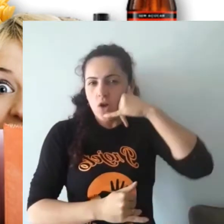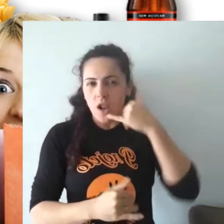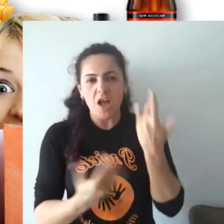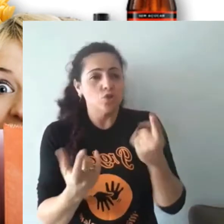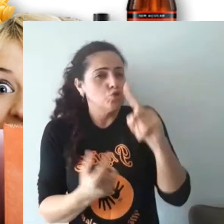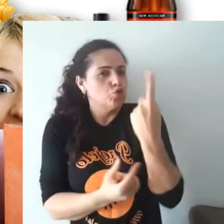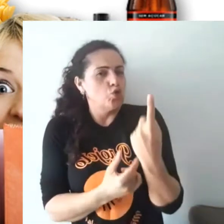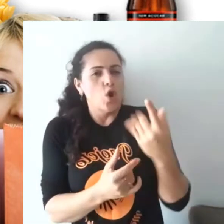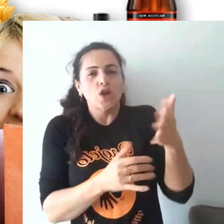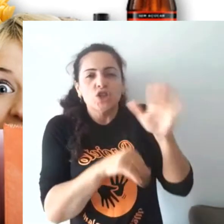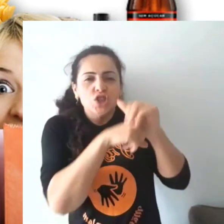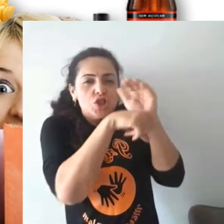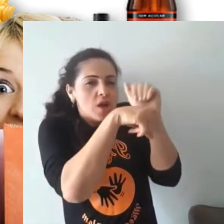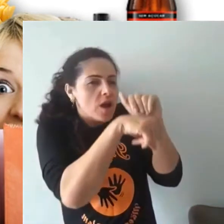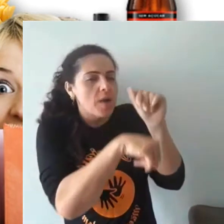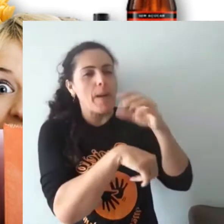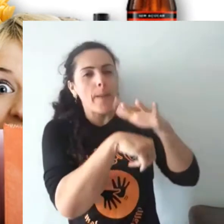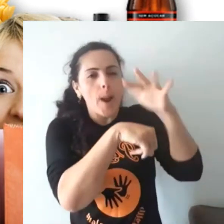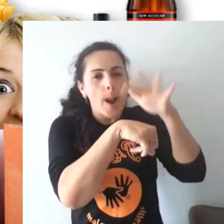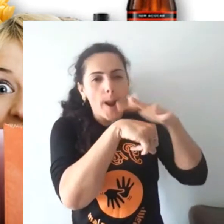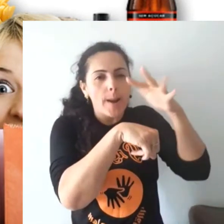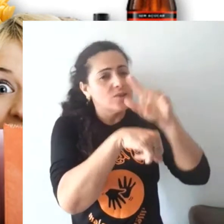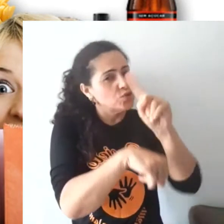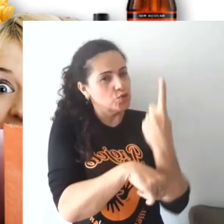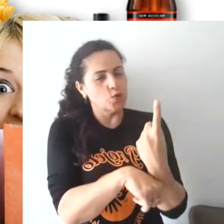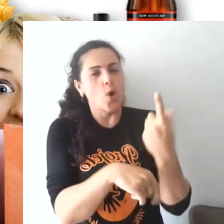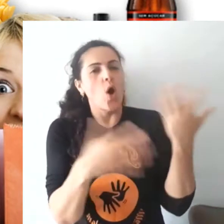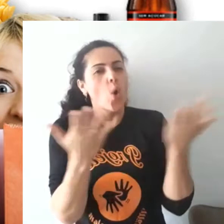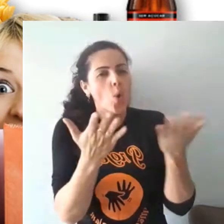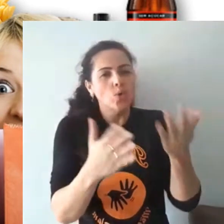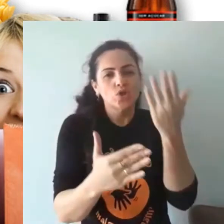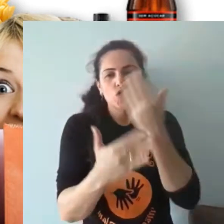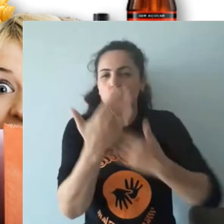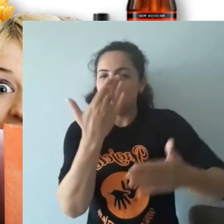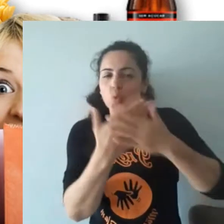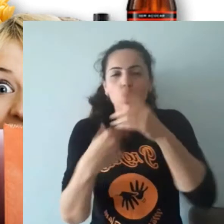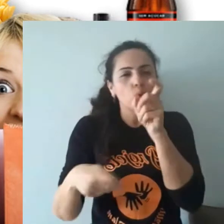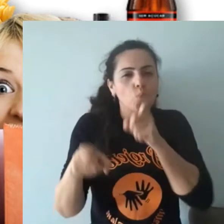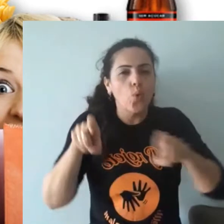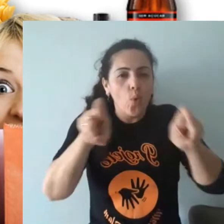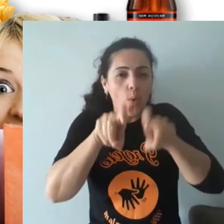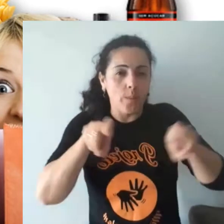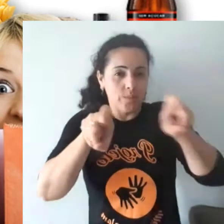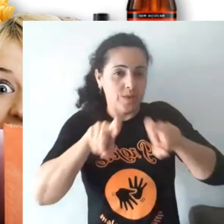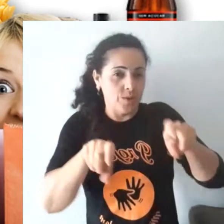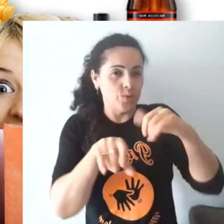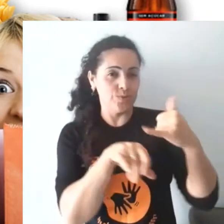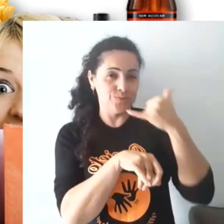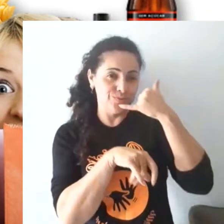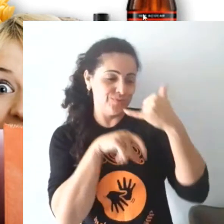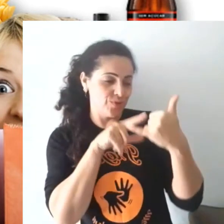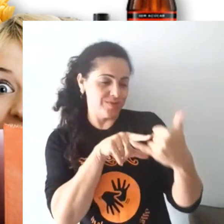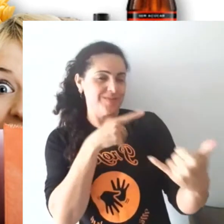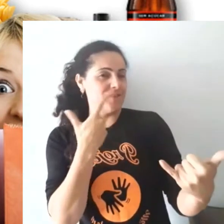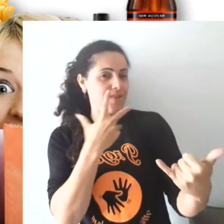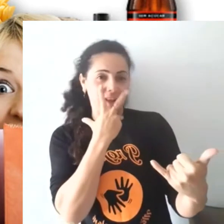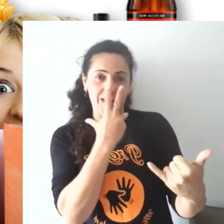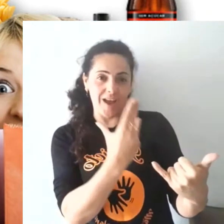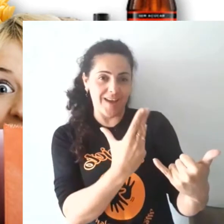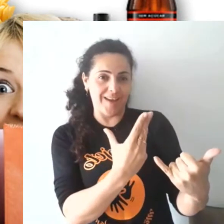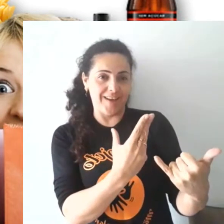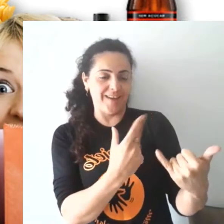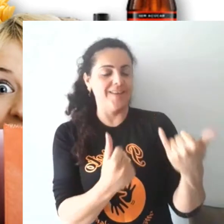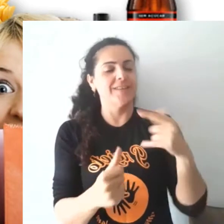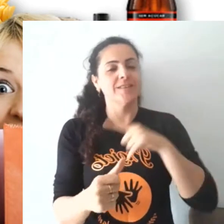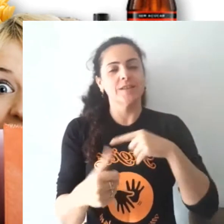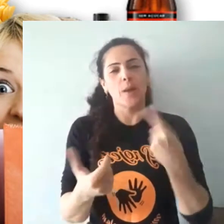Então o consumismo, ele é peça fundamental hoje no nosso capitalismo. A gente tem aí outras marcas, né, de